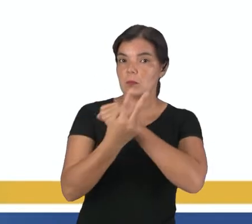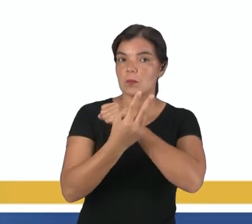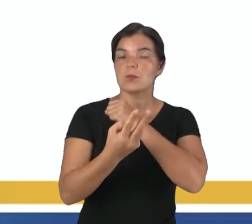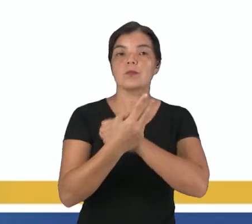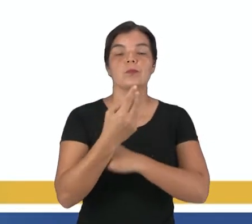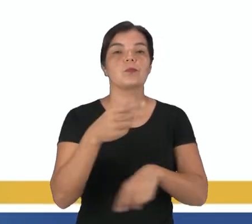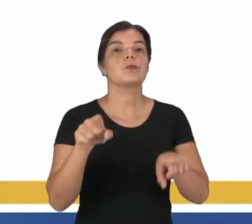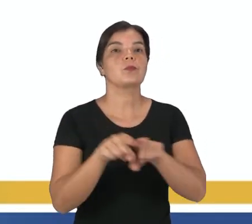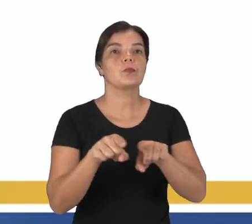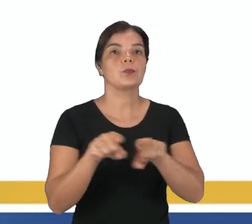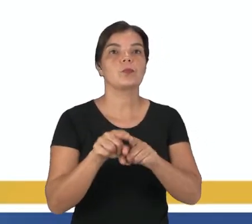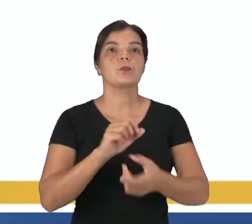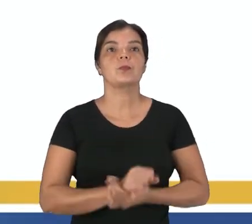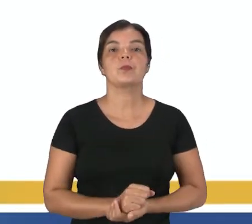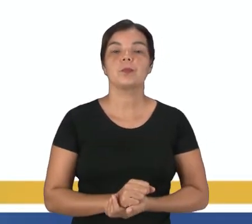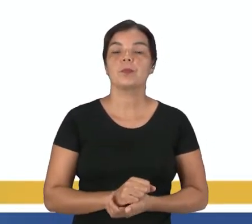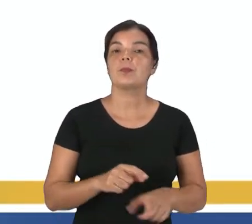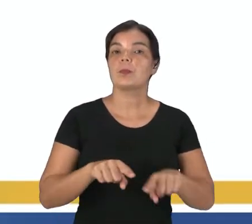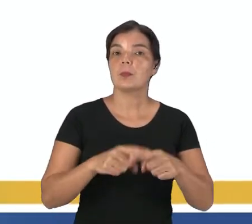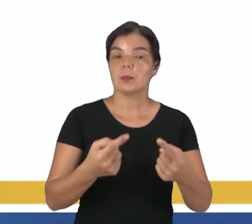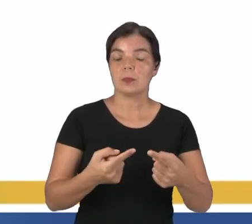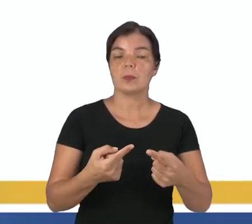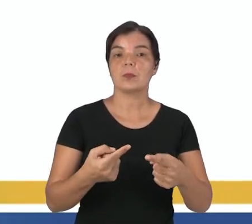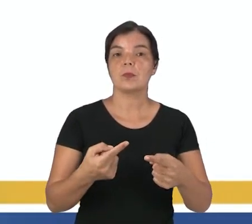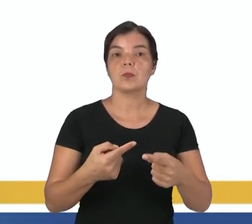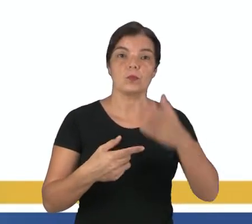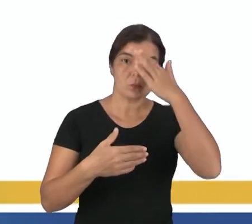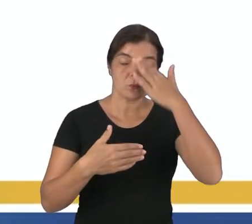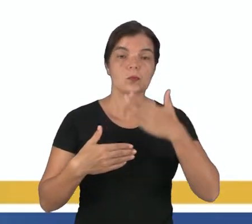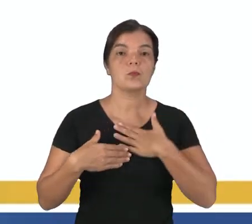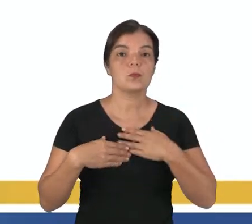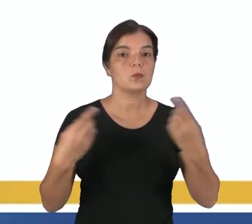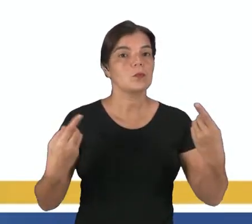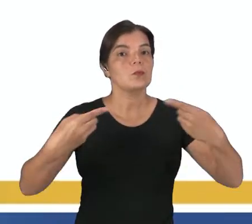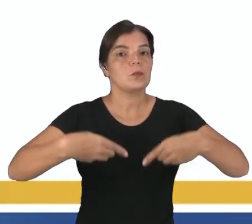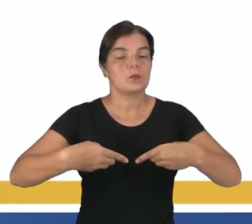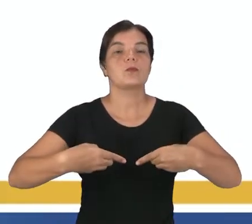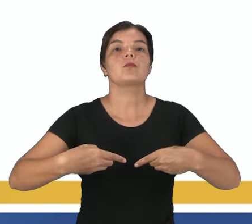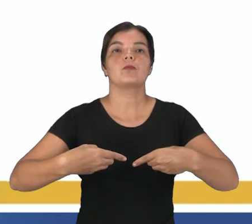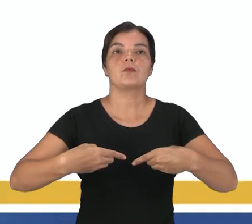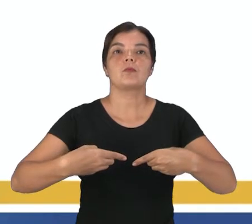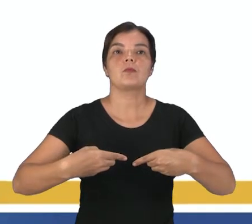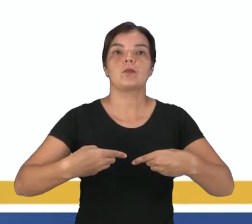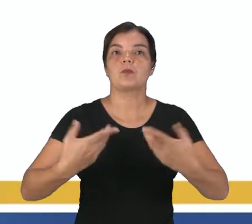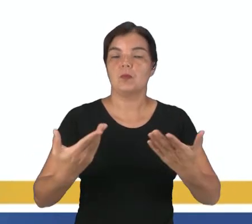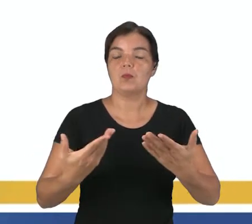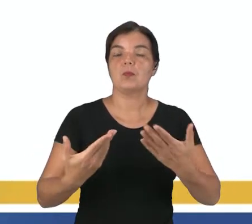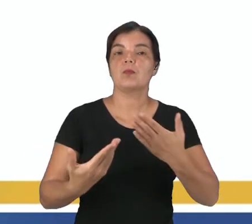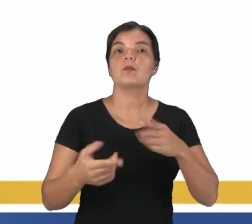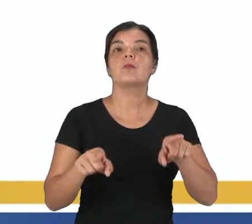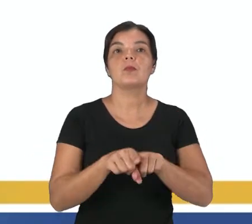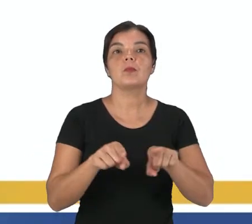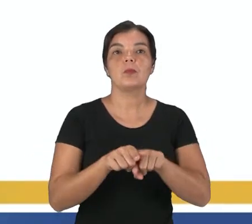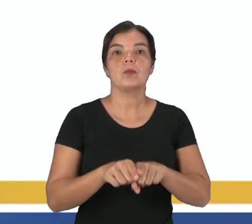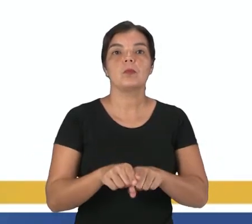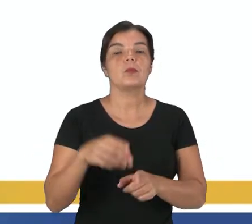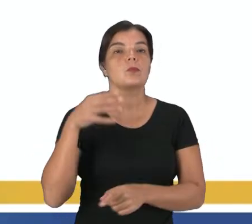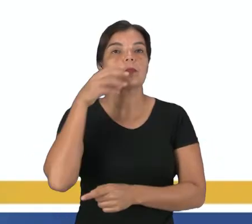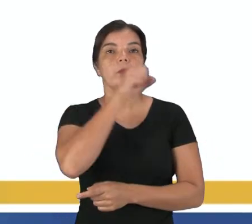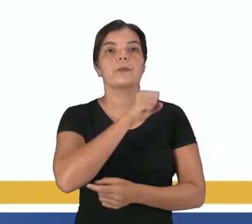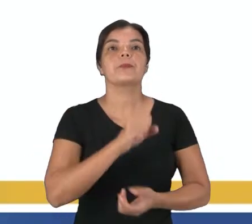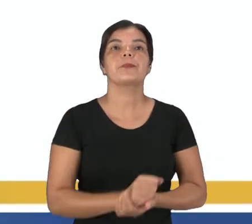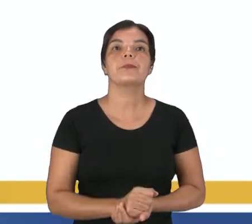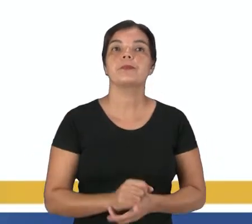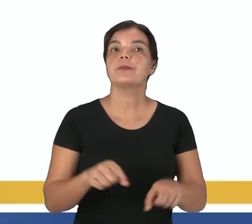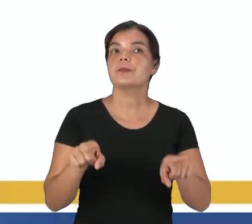uma resposta imunológica, ou seja, para que o anticorpo combata aquele invasor de maneira mais